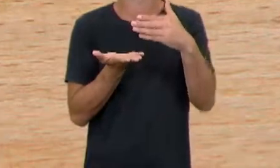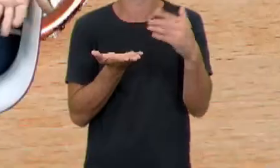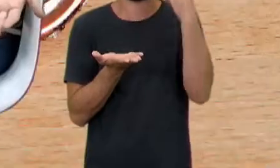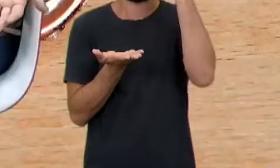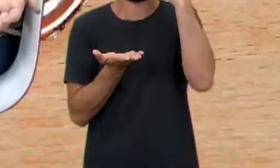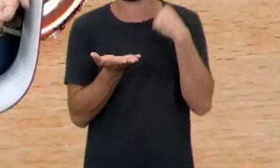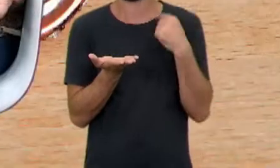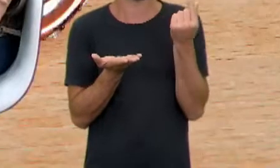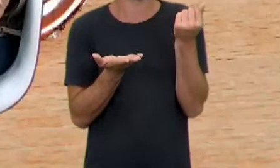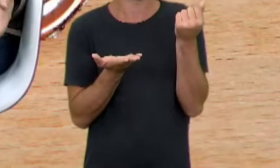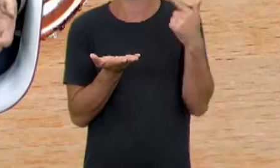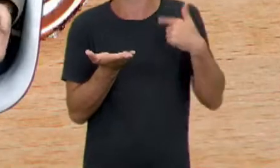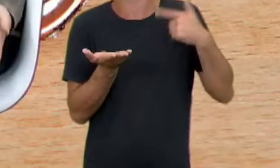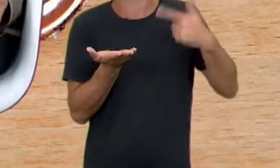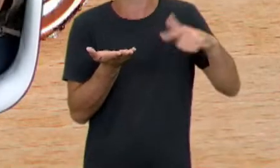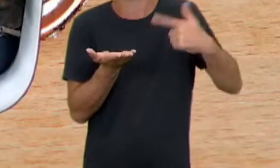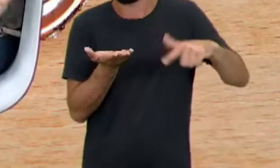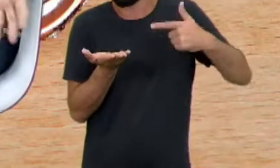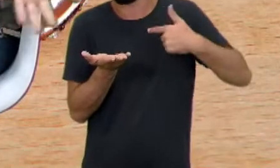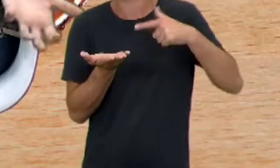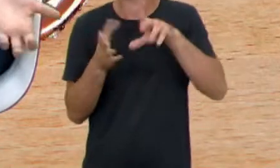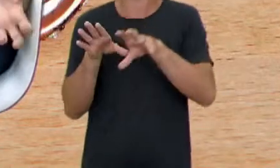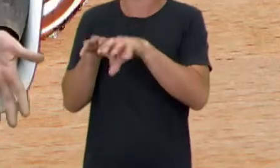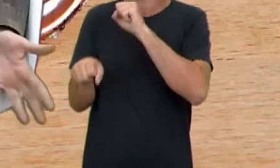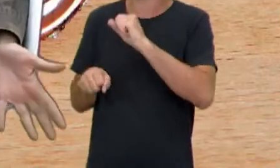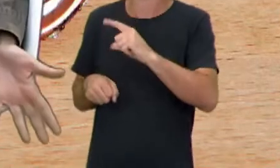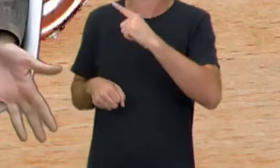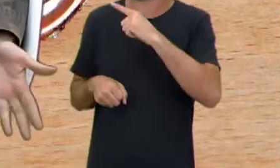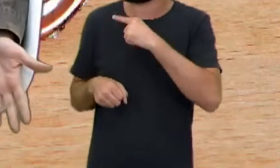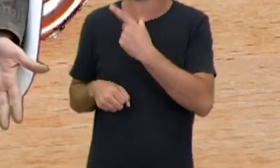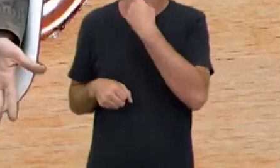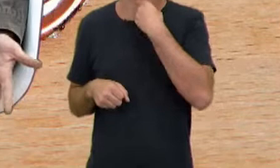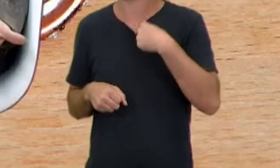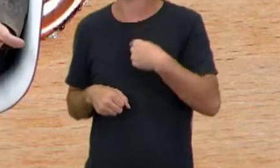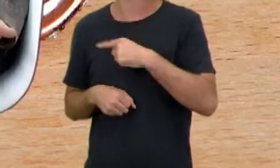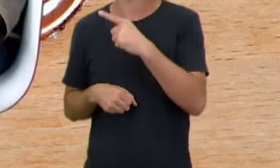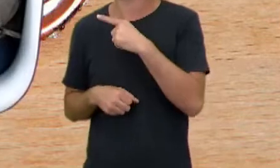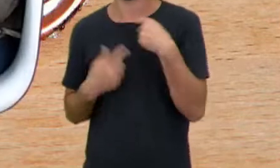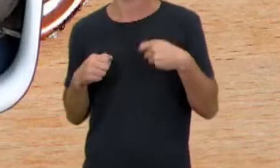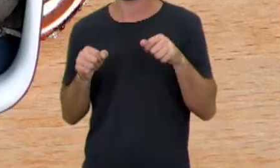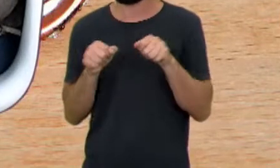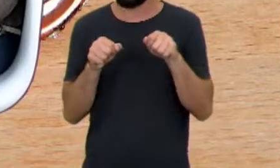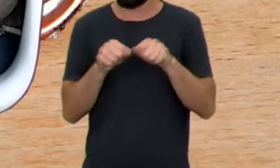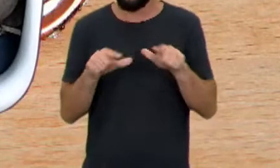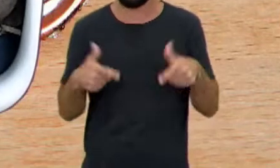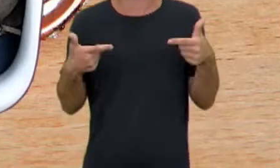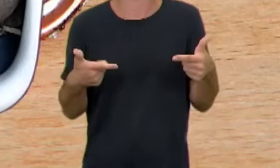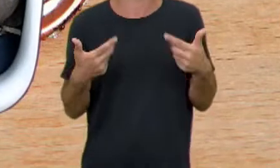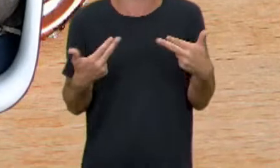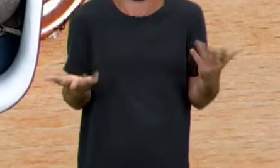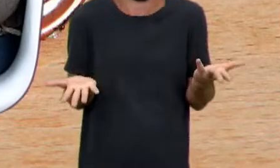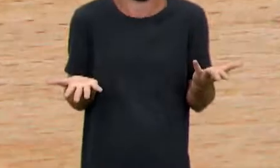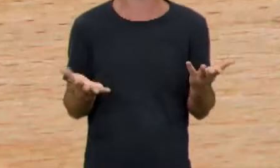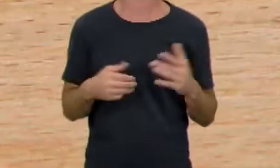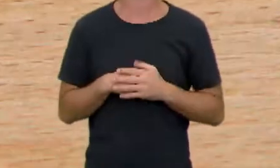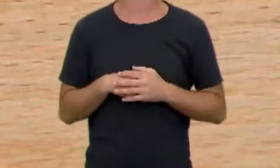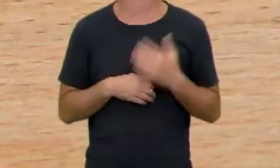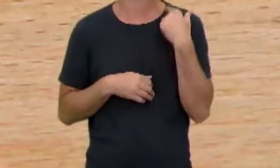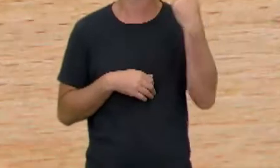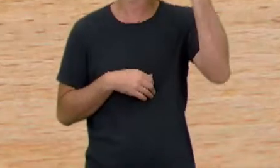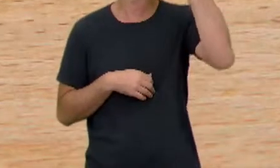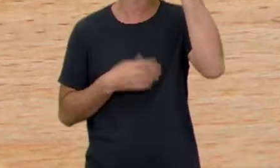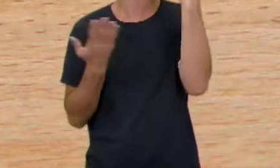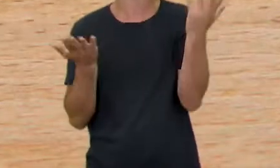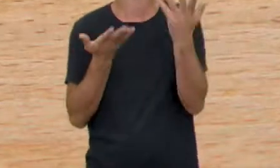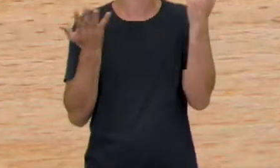uma formação, eu tenho vontade, eu tenho amor, eu vou fazer alguma coisa, né? E comecei a pensar, com a